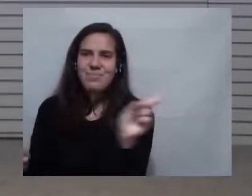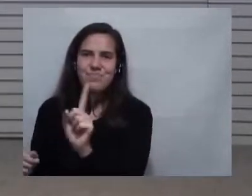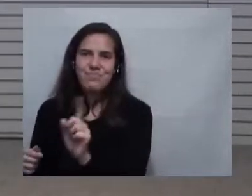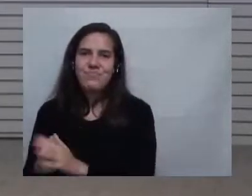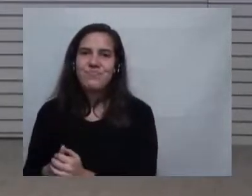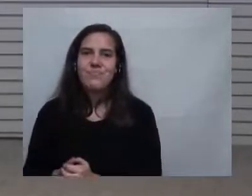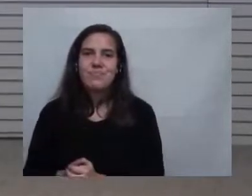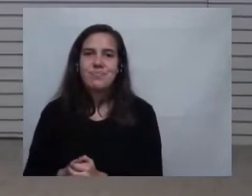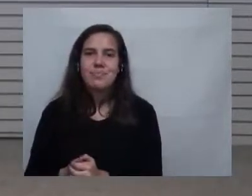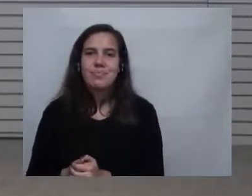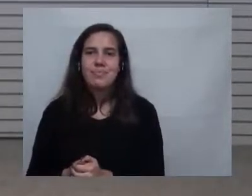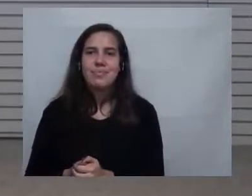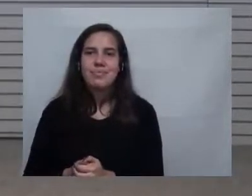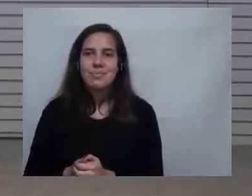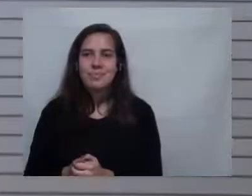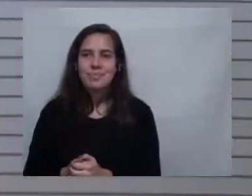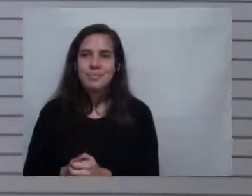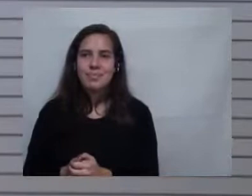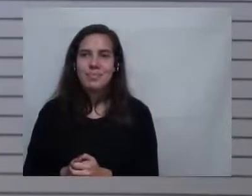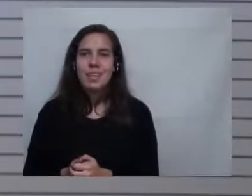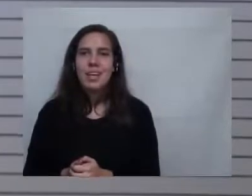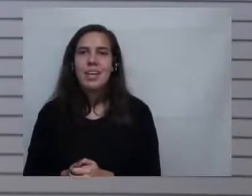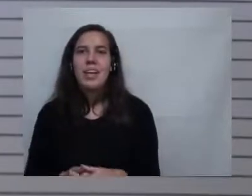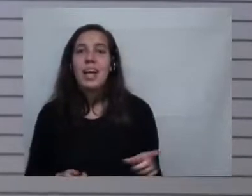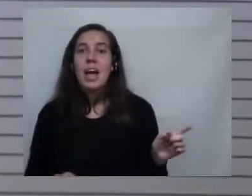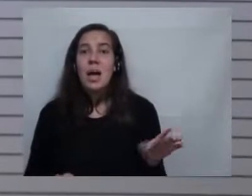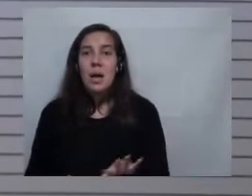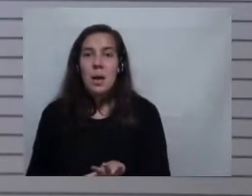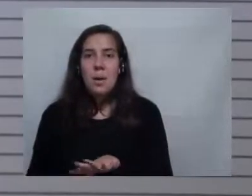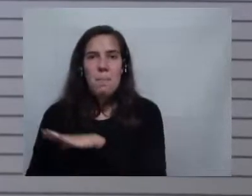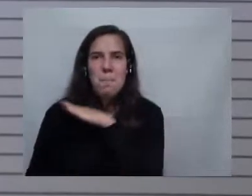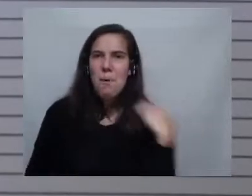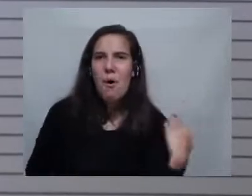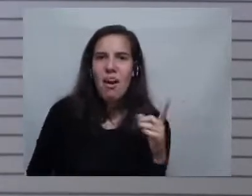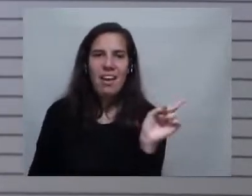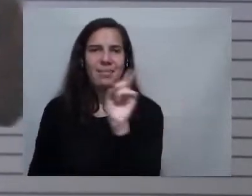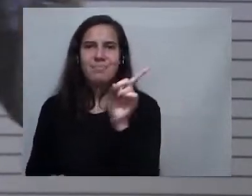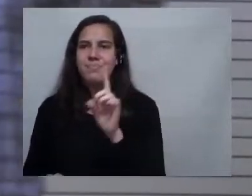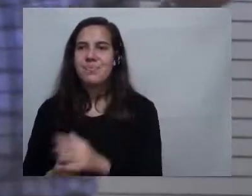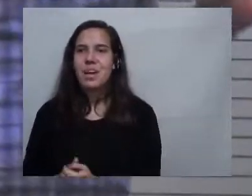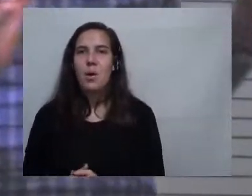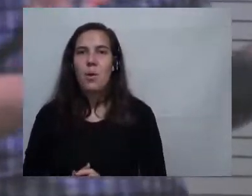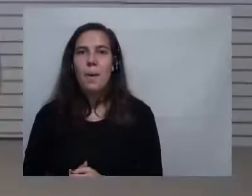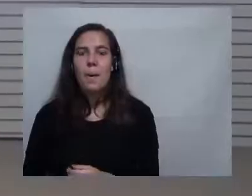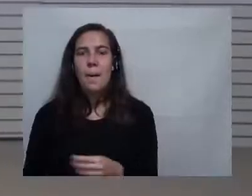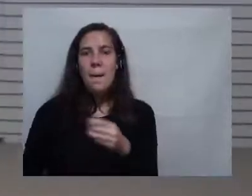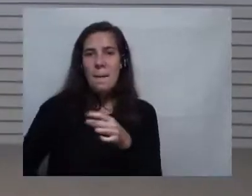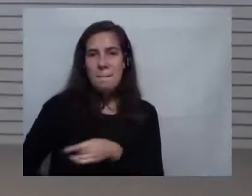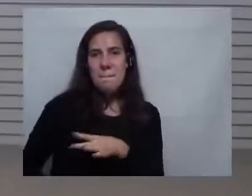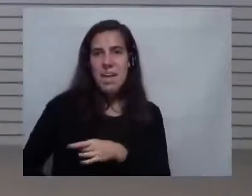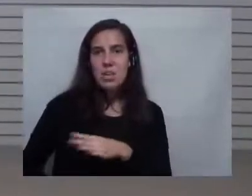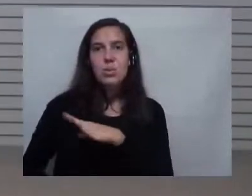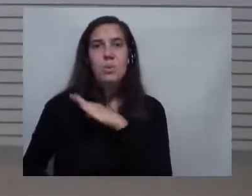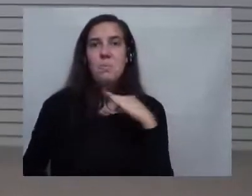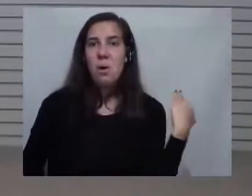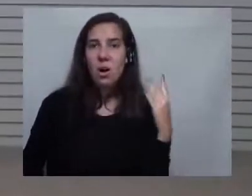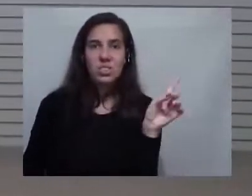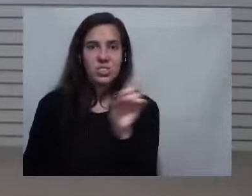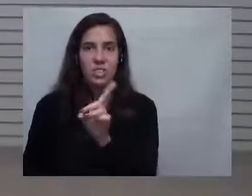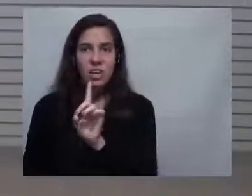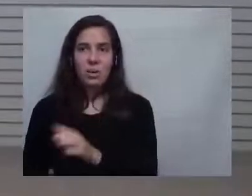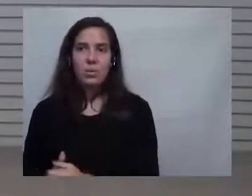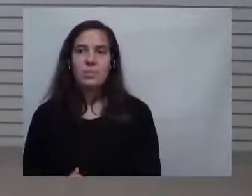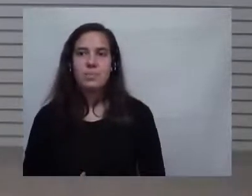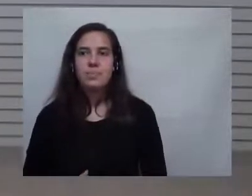Banana Vou morrer de barriga cheia eu não vou morrer Oi tudo bem Você não precisa tomar um litro de coca-cola